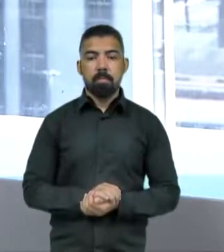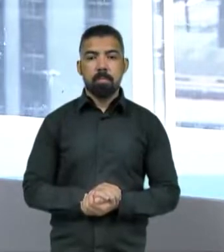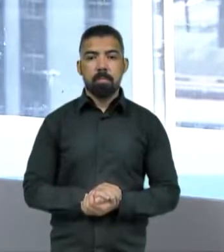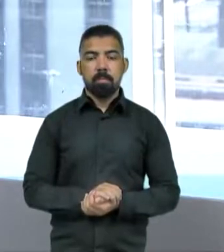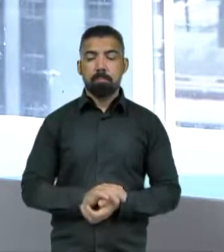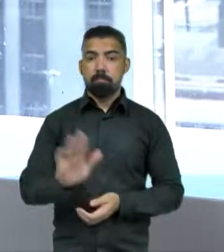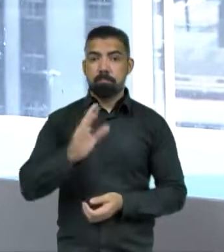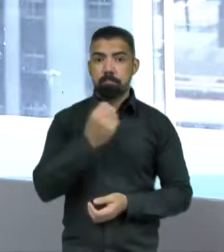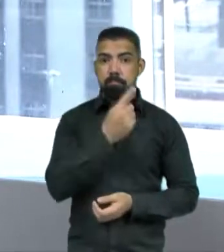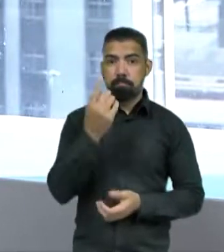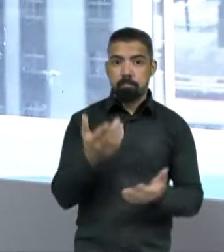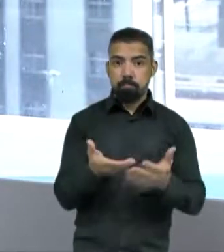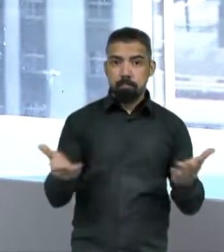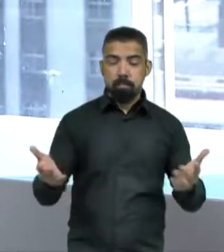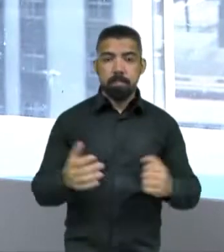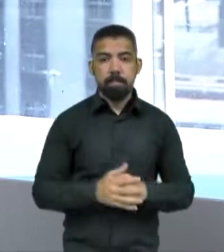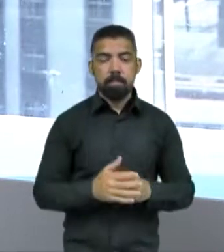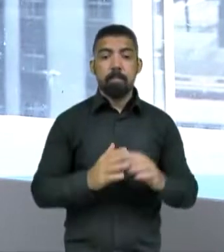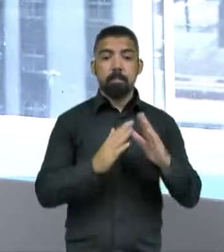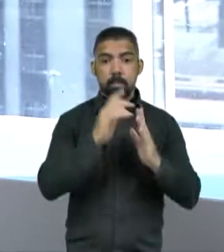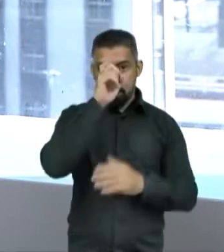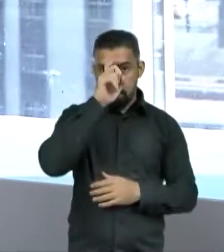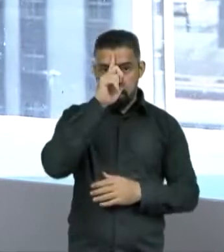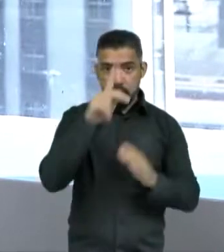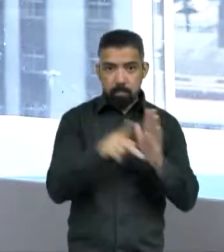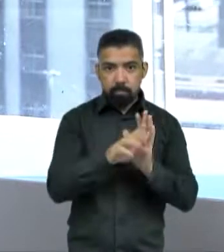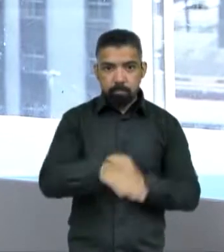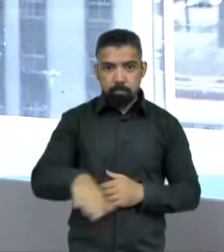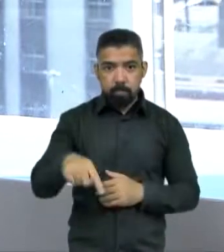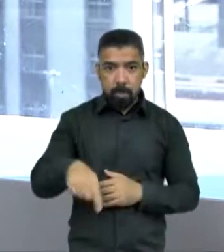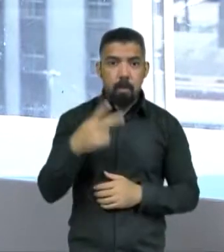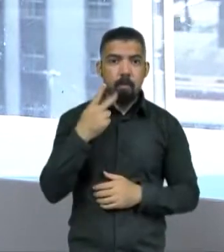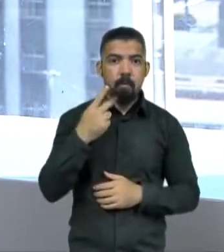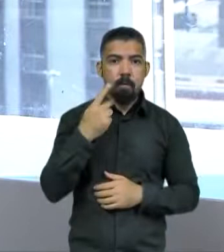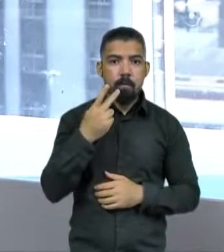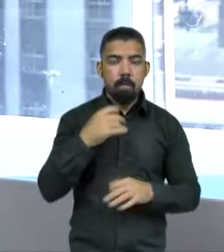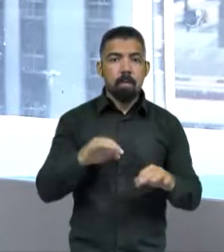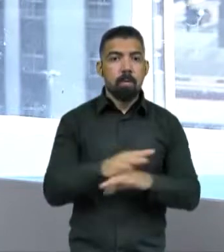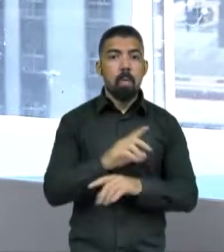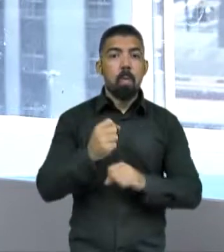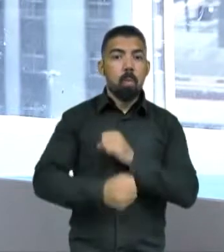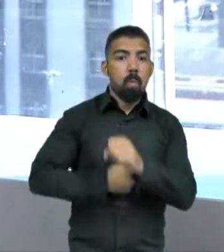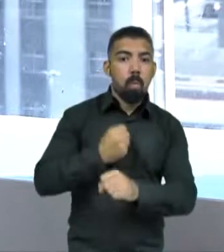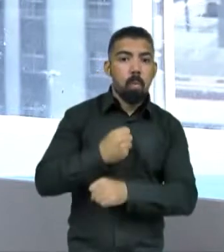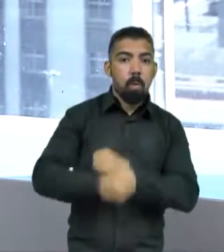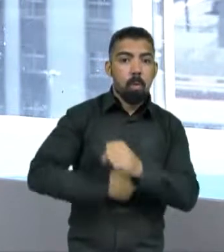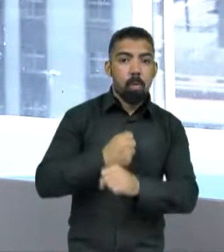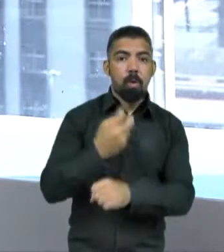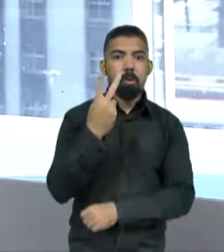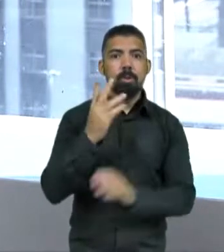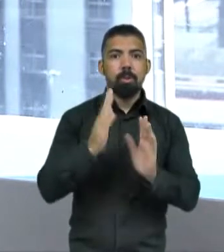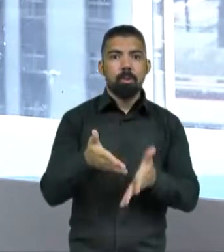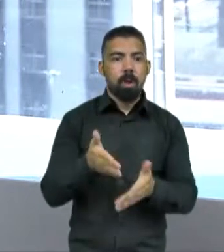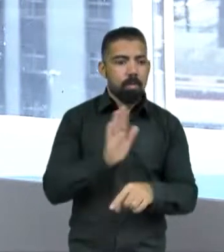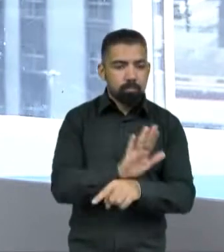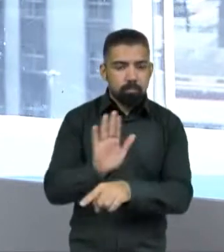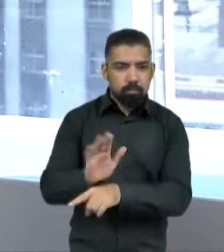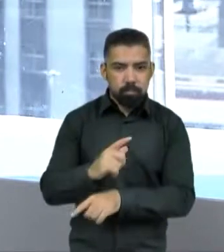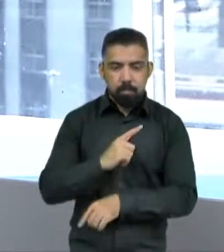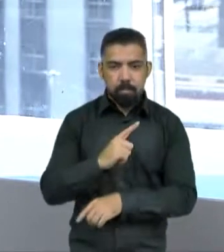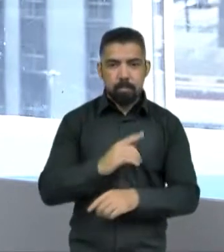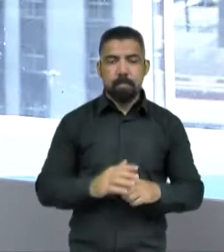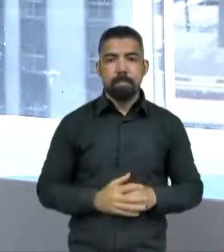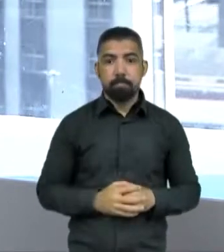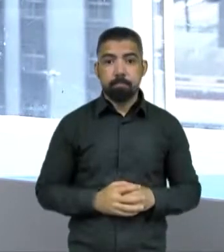Olá, bom dia. Hospital da Criança de Fortaleza completa 2 anos de atuação. Varíola dos